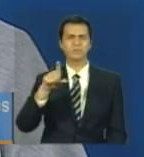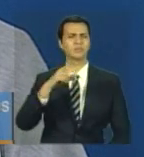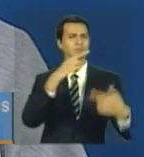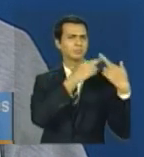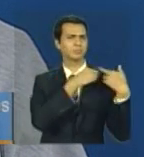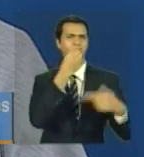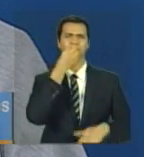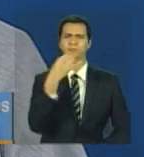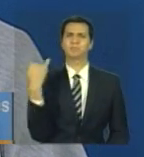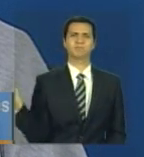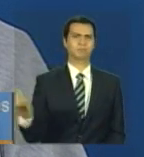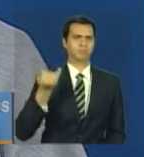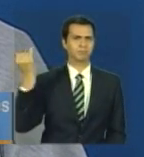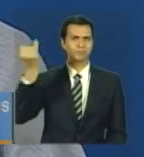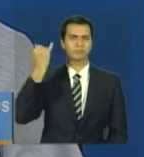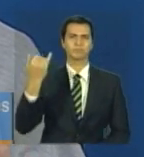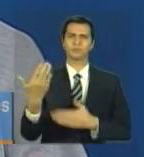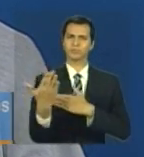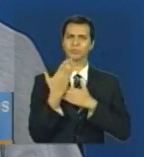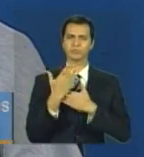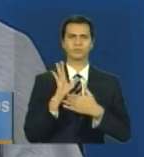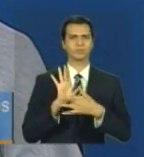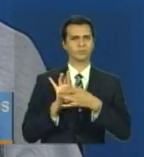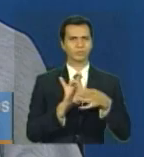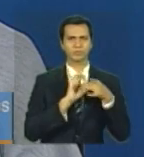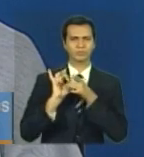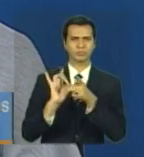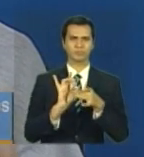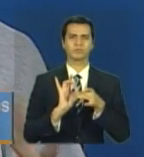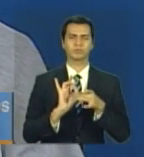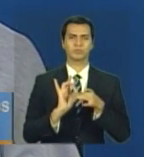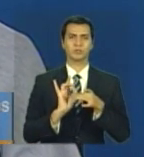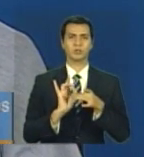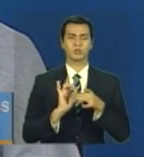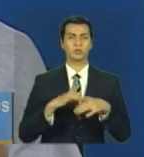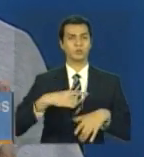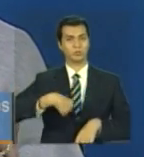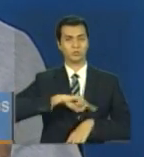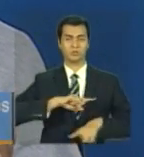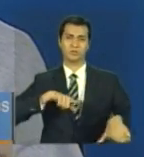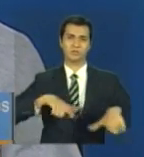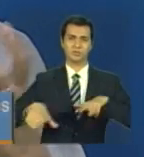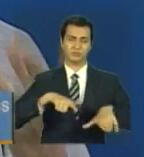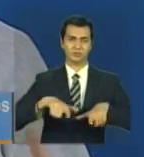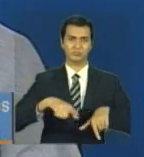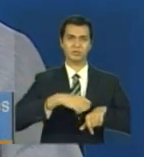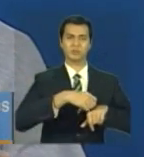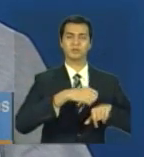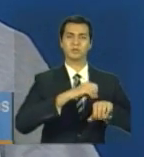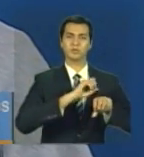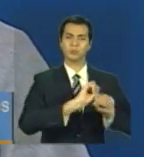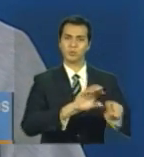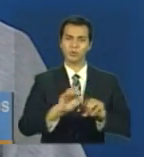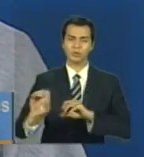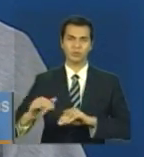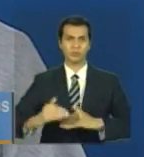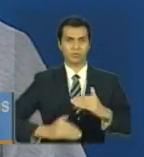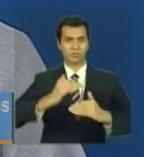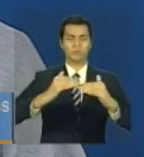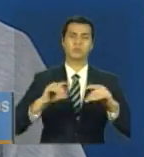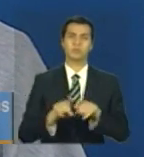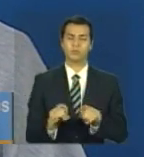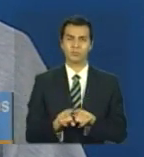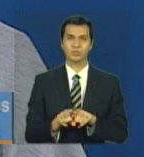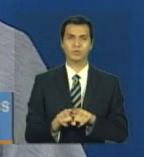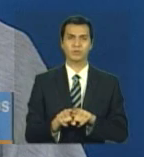nesse trabalho de formação e organização desse trabalho de qualificação, né, e articulação das nossas